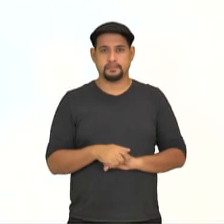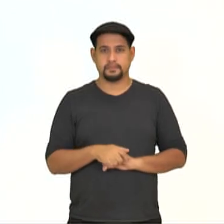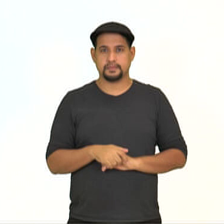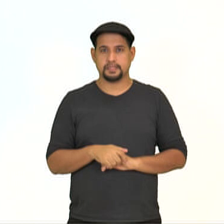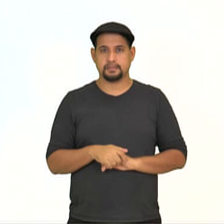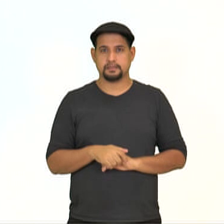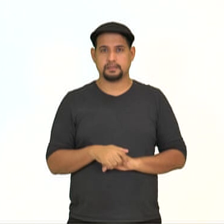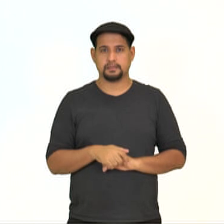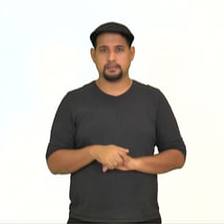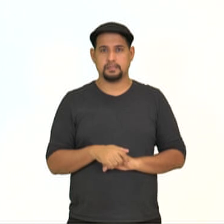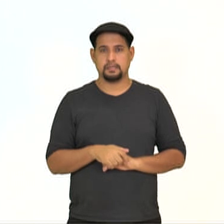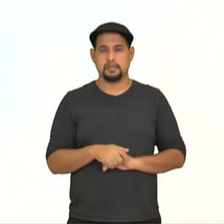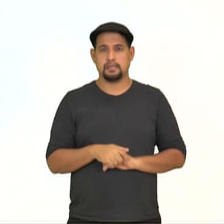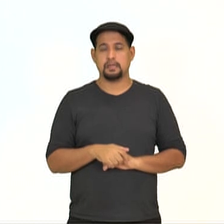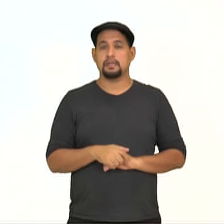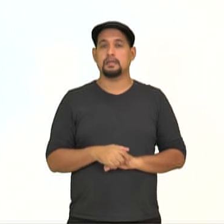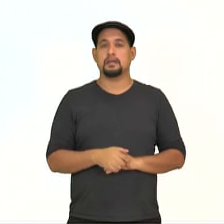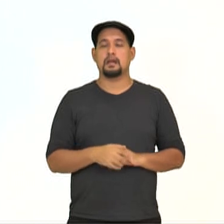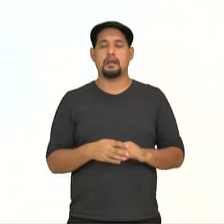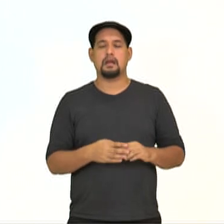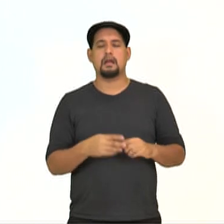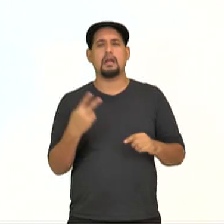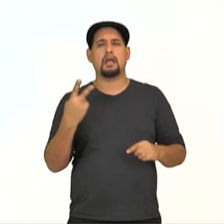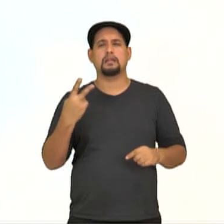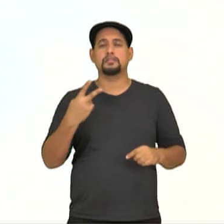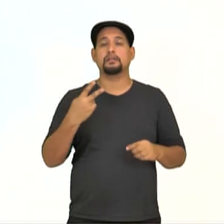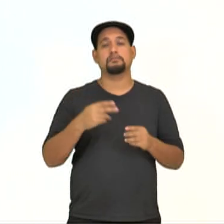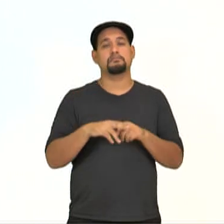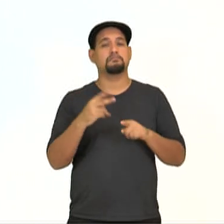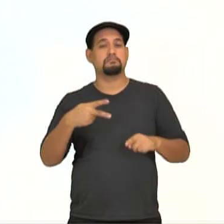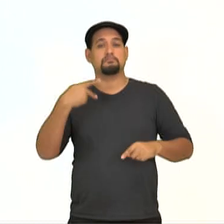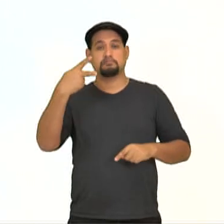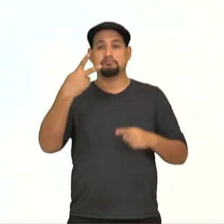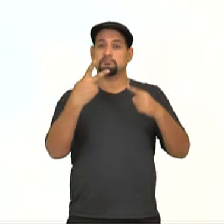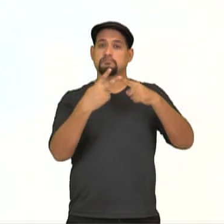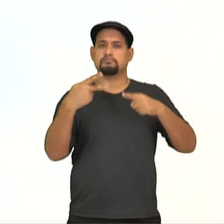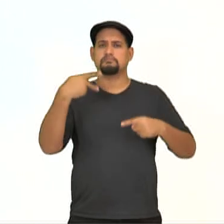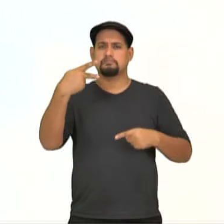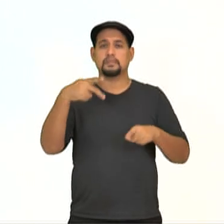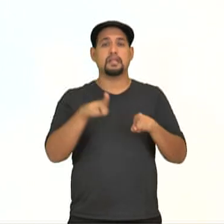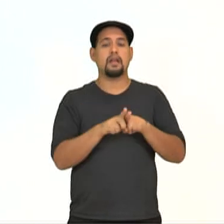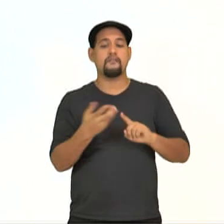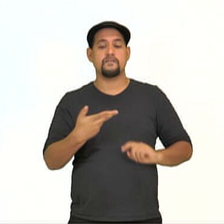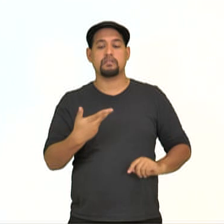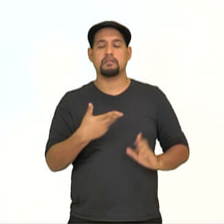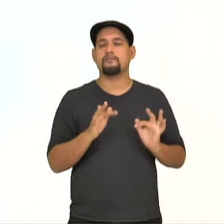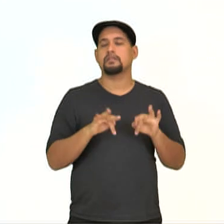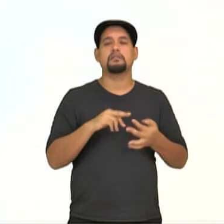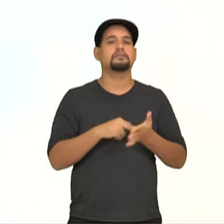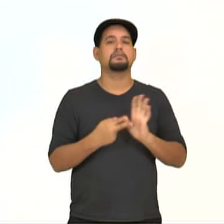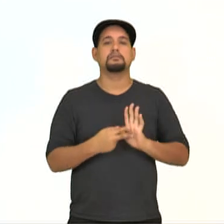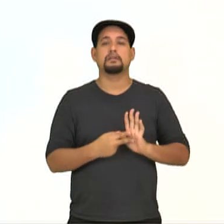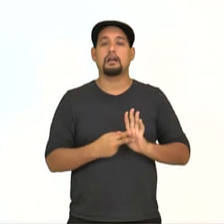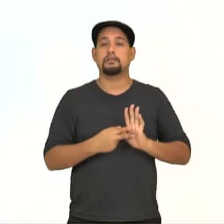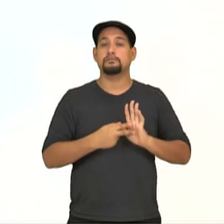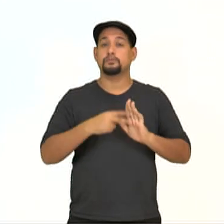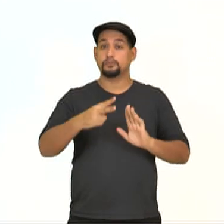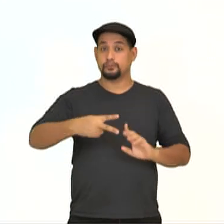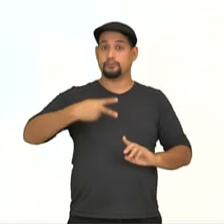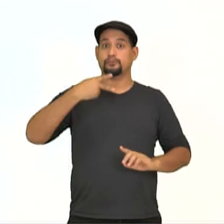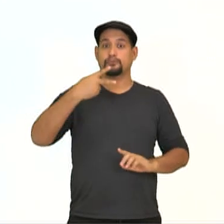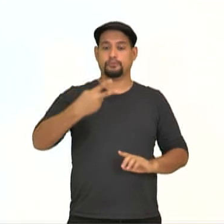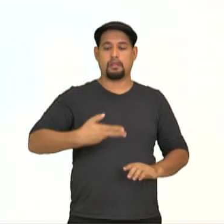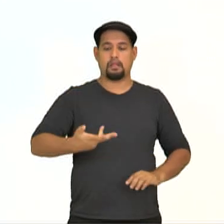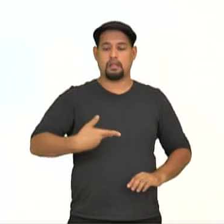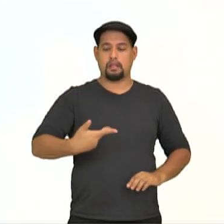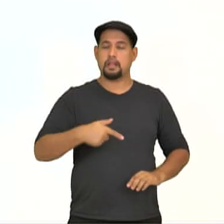eu passo o quadrado em forma de raiz quadrada de 2AD, ou seja, a velocidade final é o dobro da